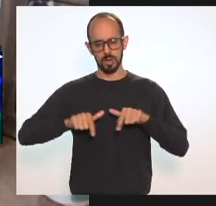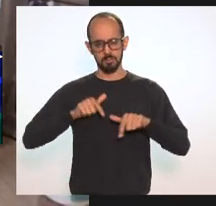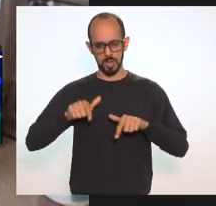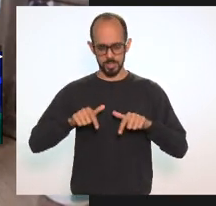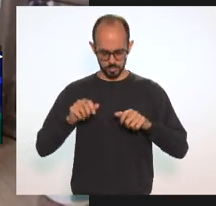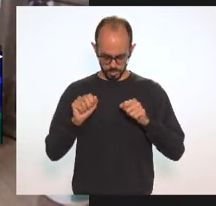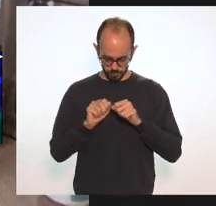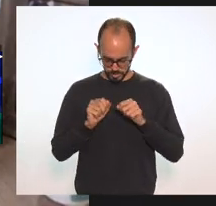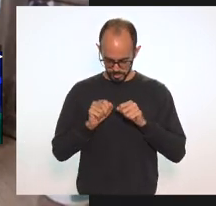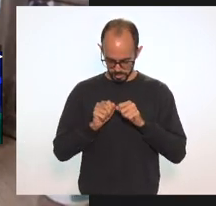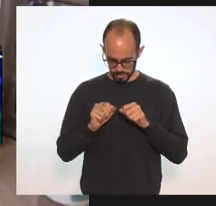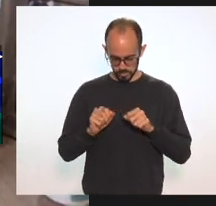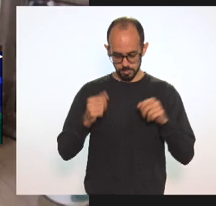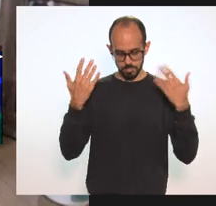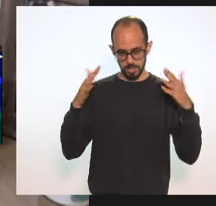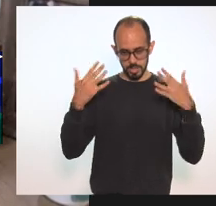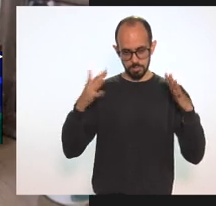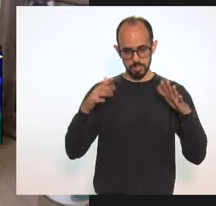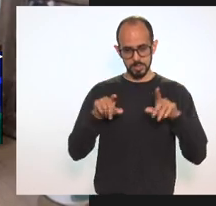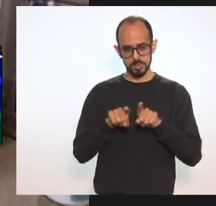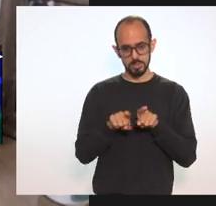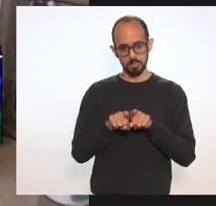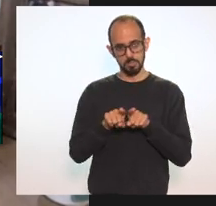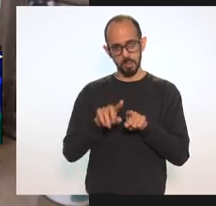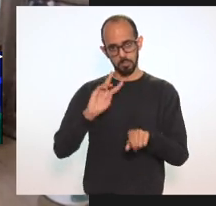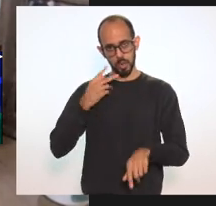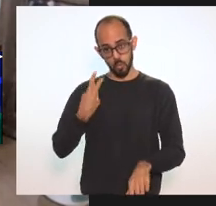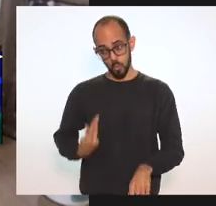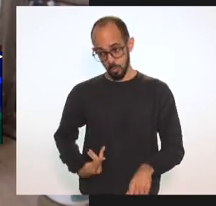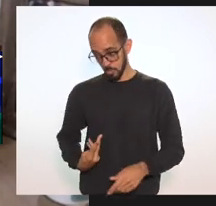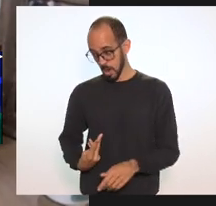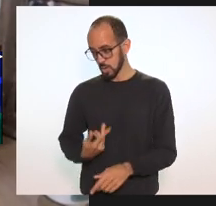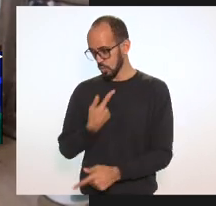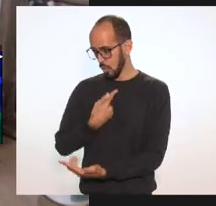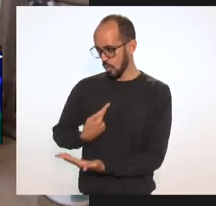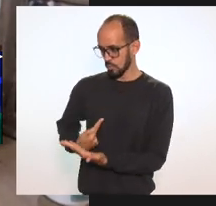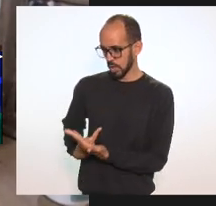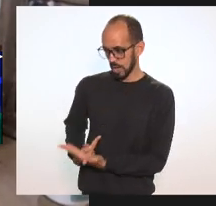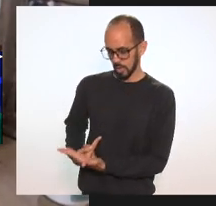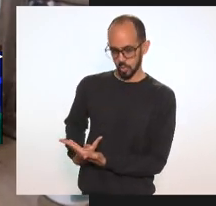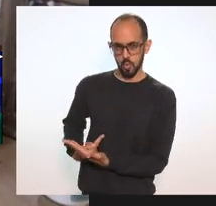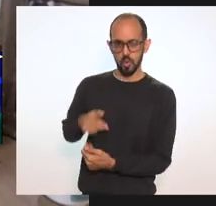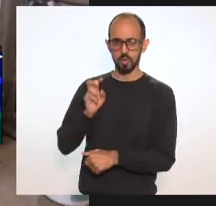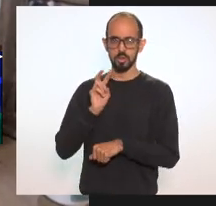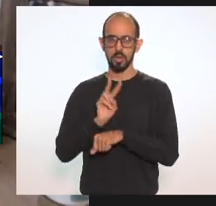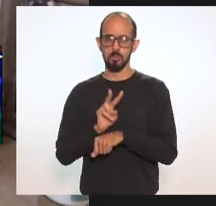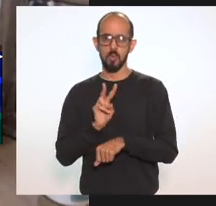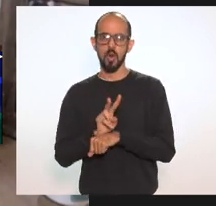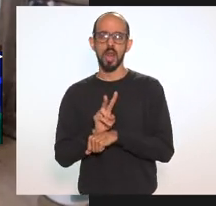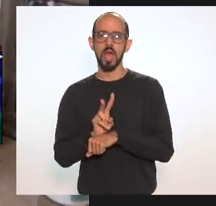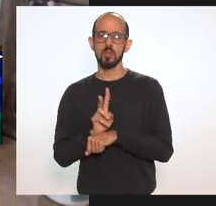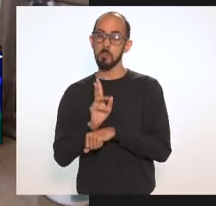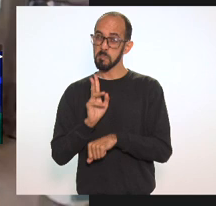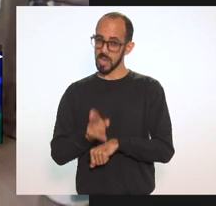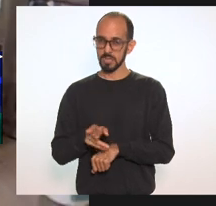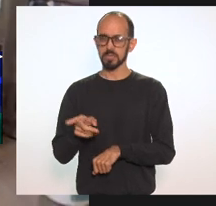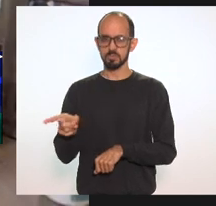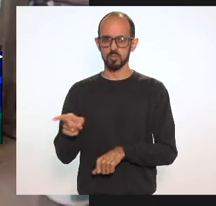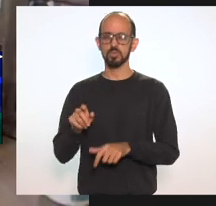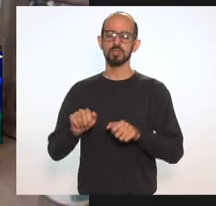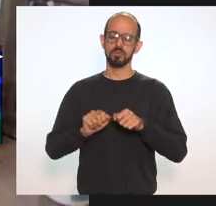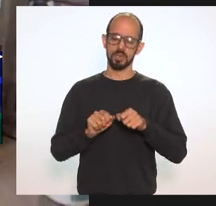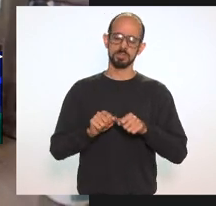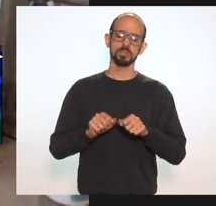feito Meus parabéns pelo manto você tem sido de Camburi e na tua mesmo que interino tem feito o trabalho